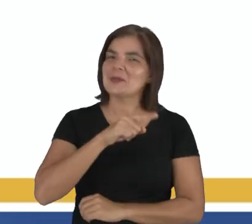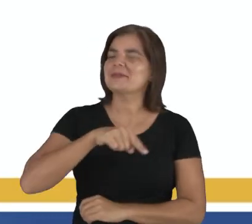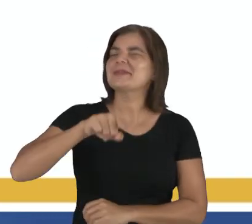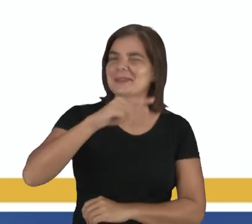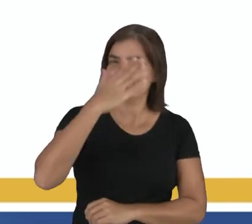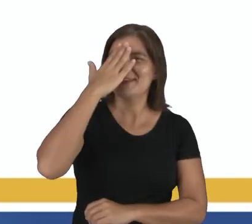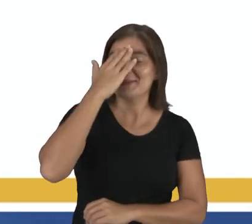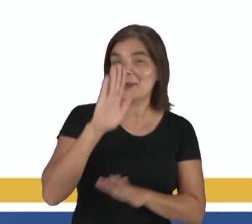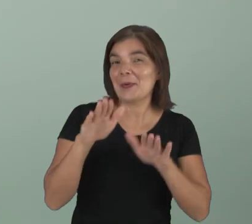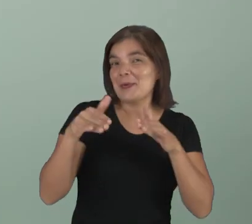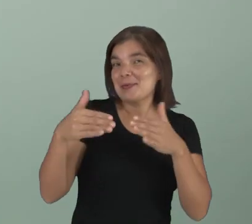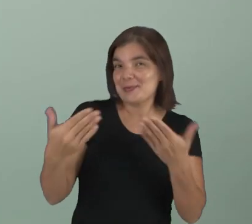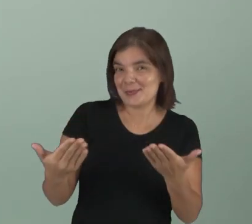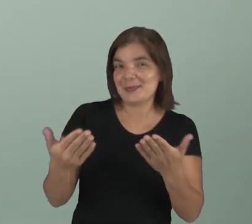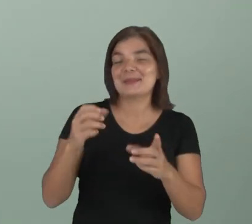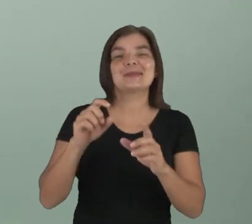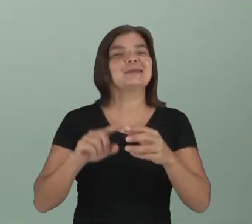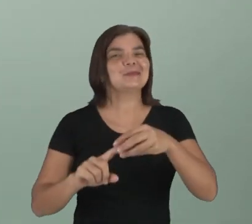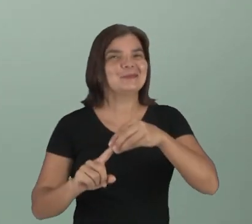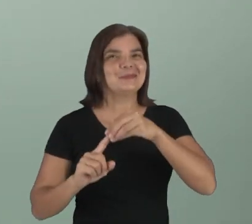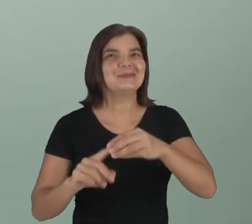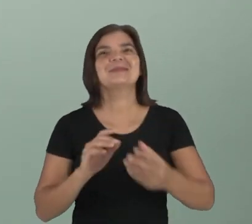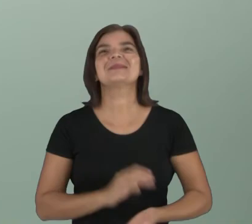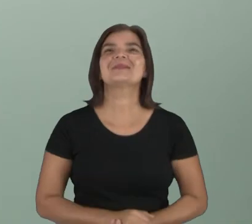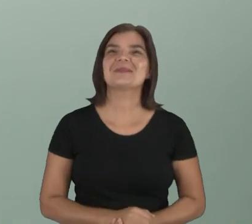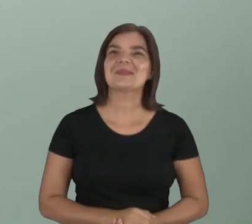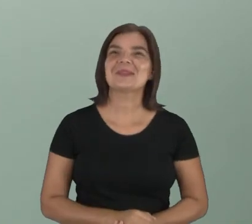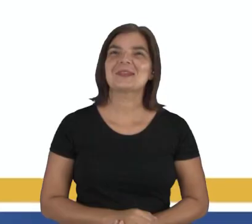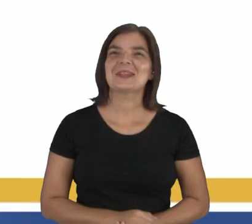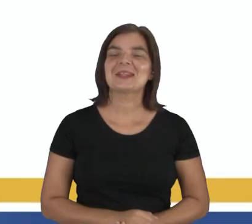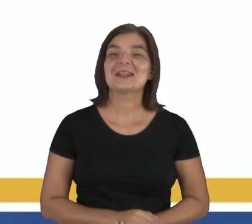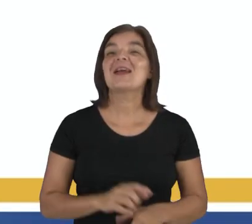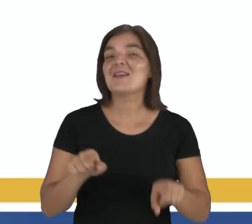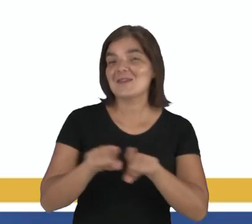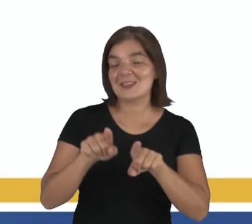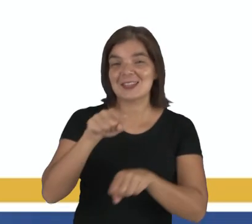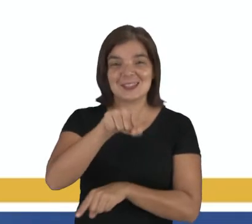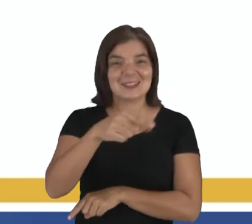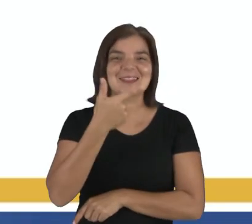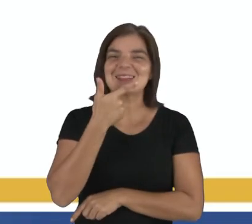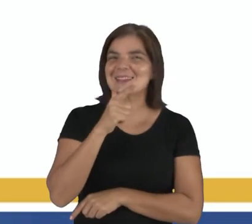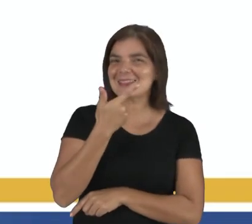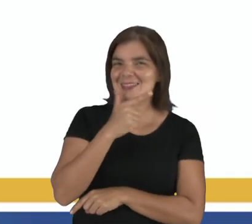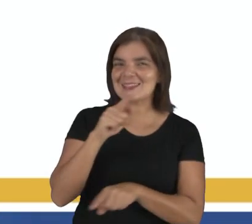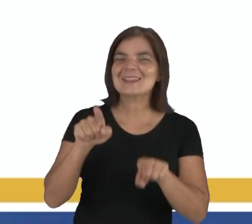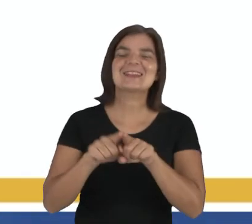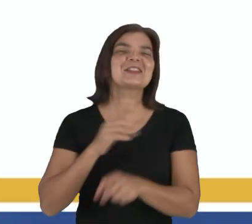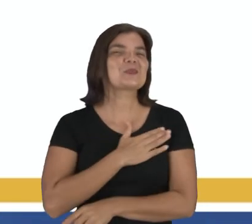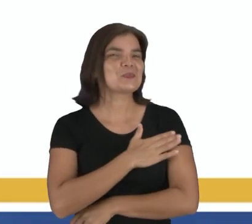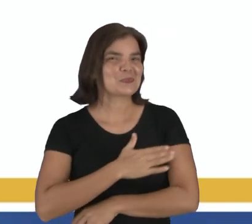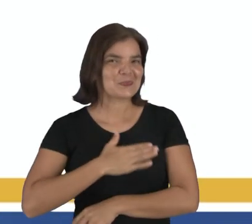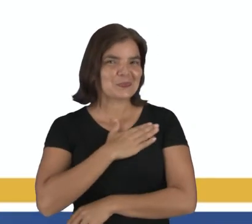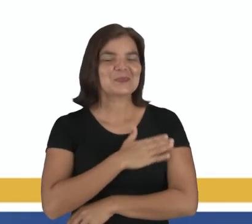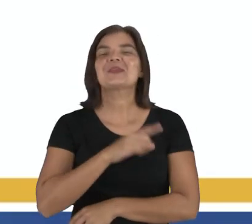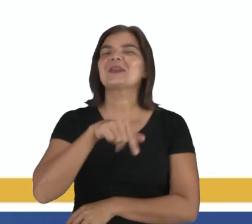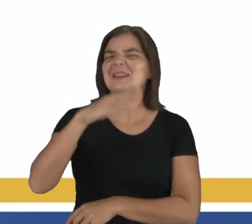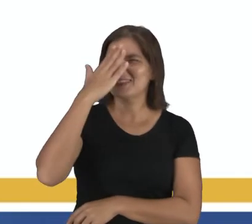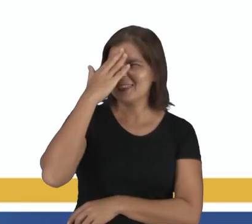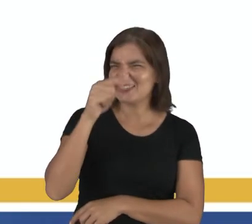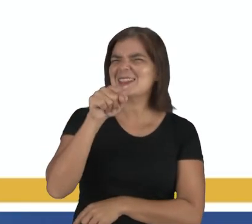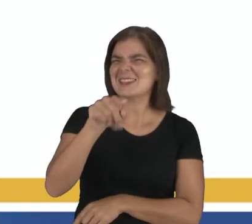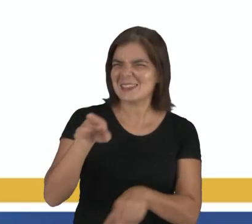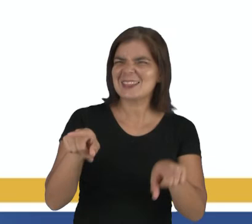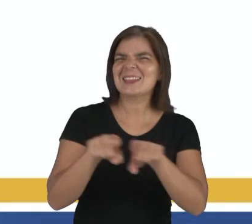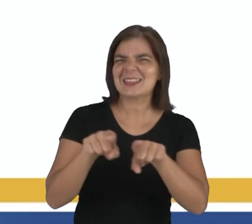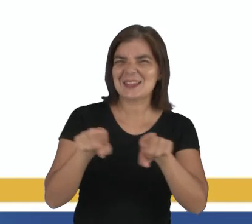já sabe qual a função social dele. A função é fazer rir e divertir. Eu sei que você aí